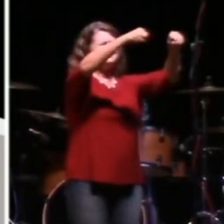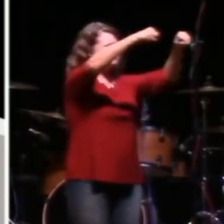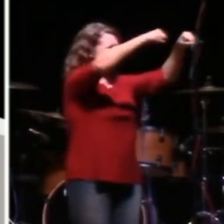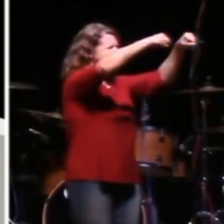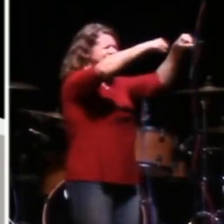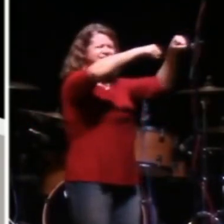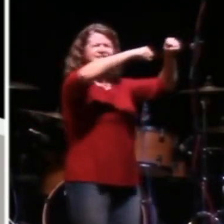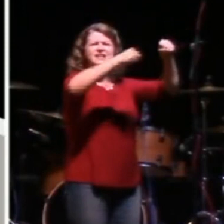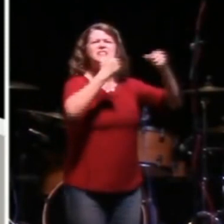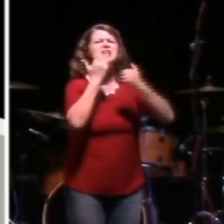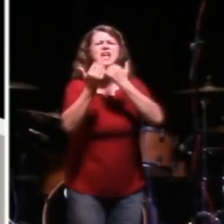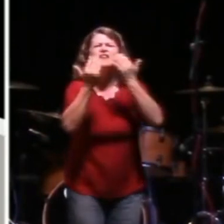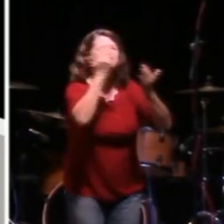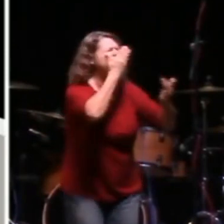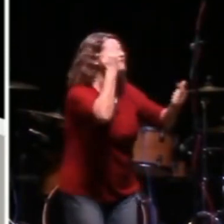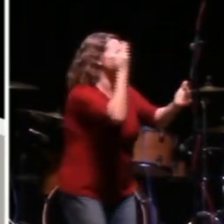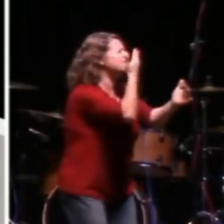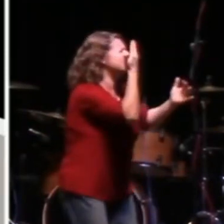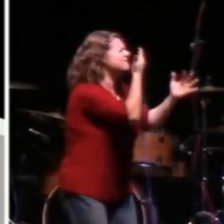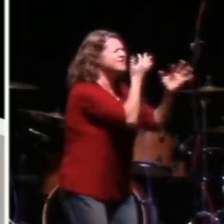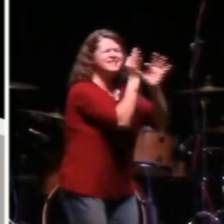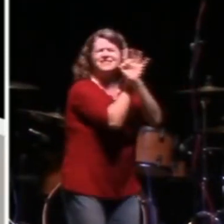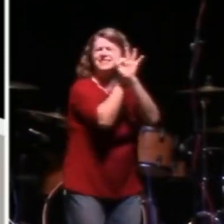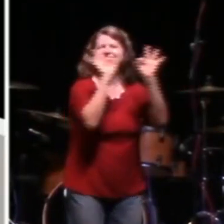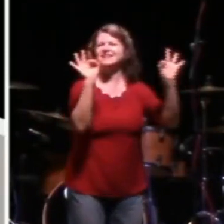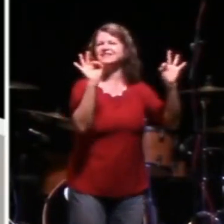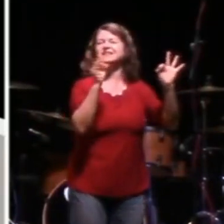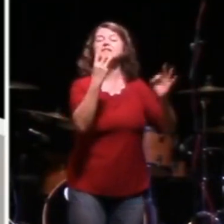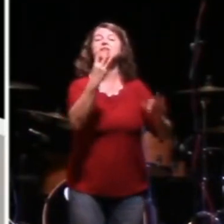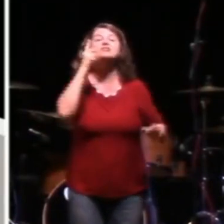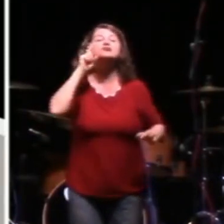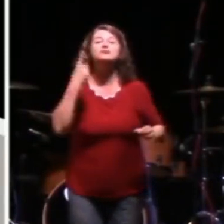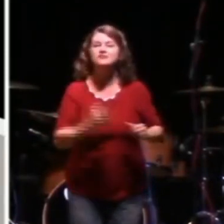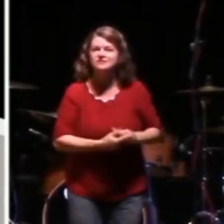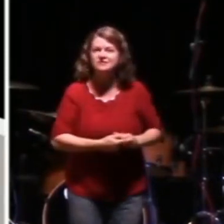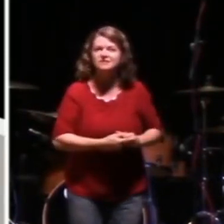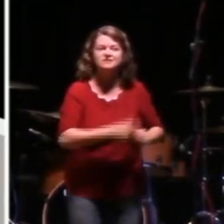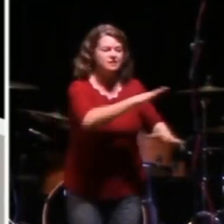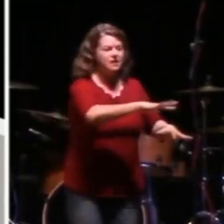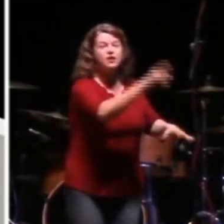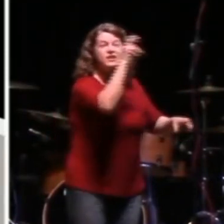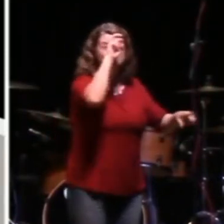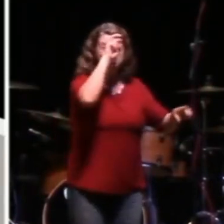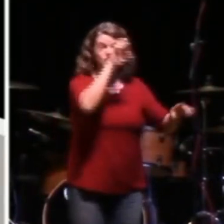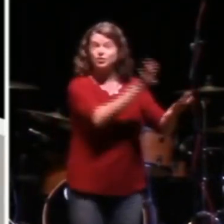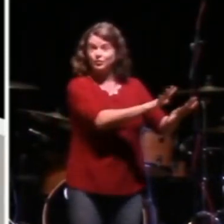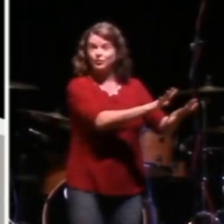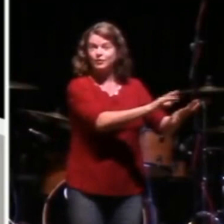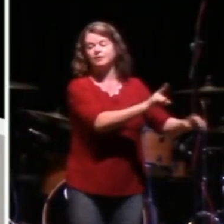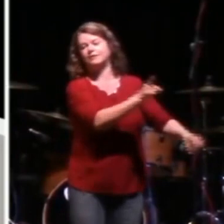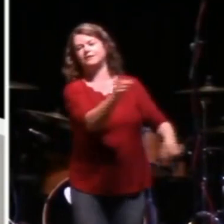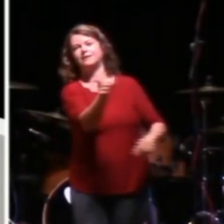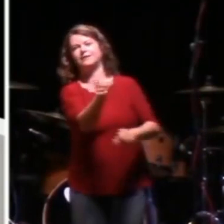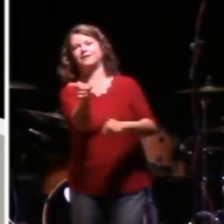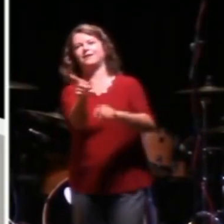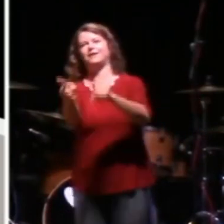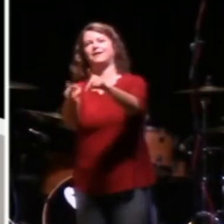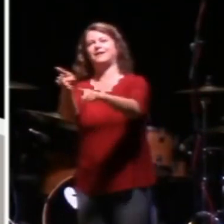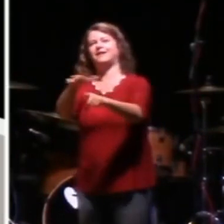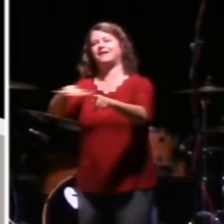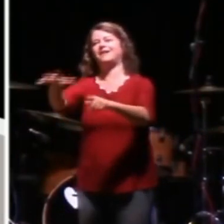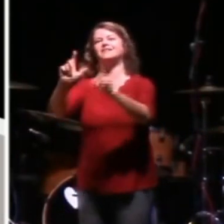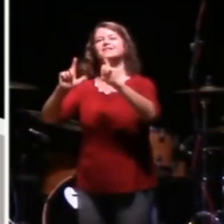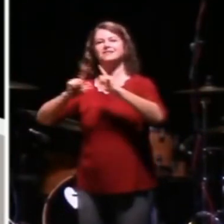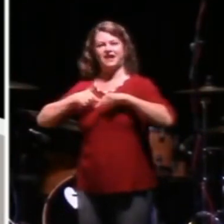sair do seu lugar durante três dias toda via usar ele tá aí ele tá cheio luz nos locais onde